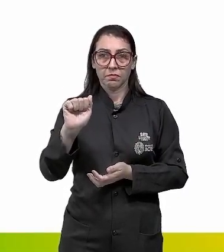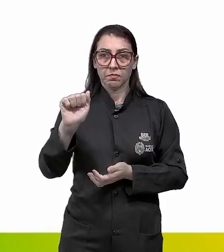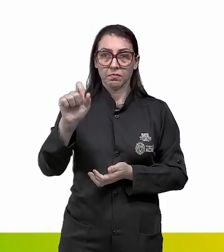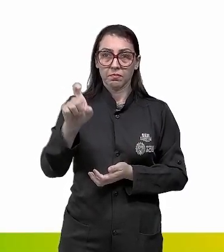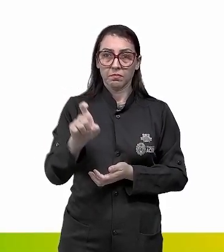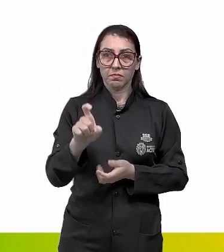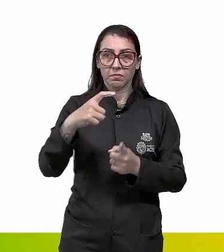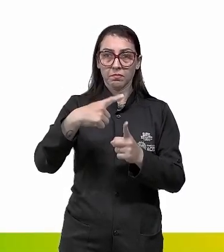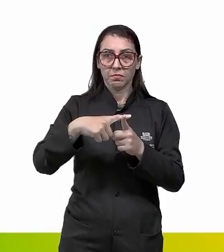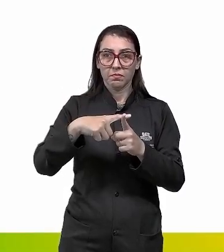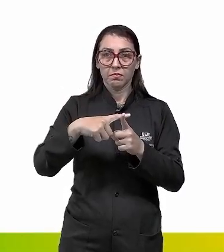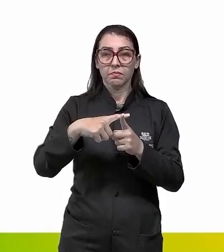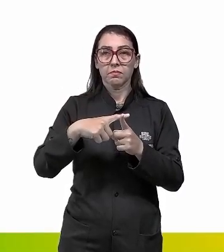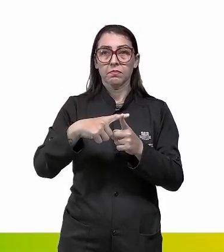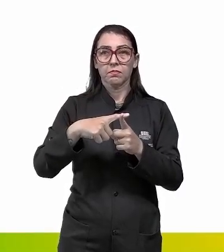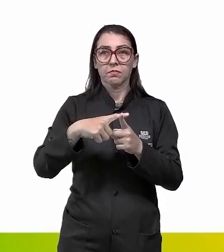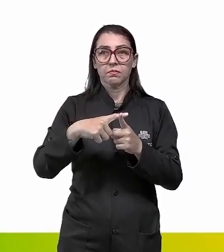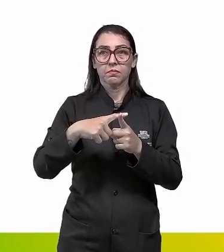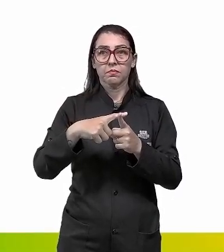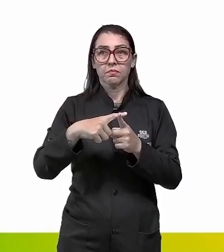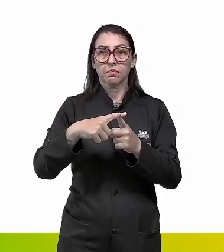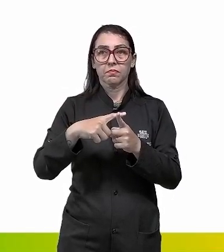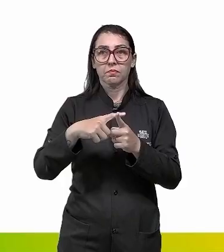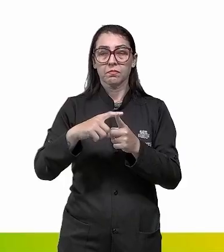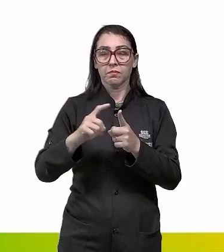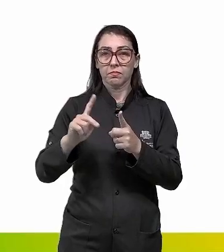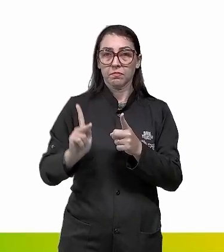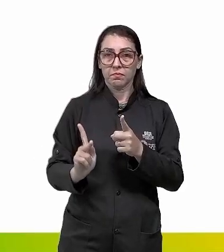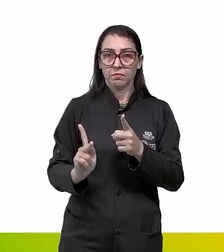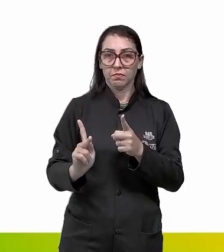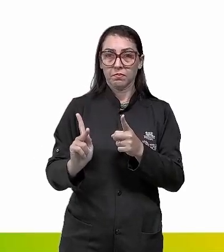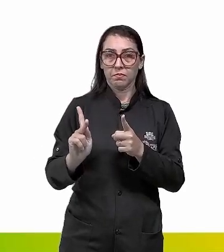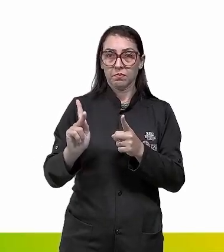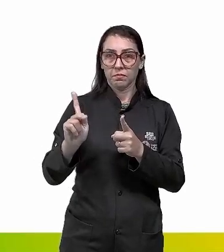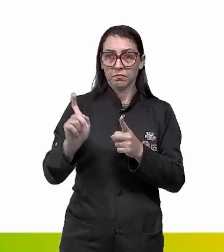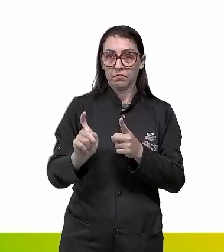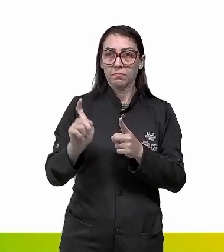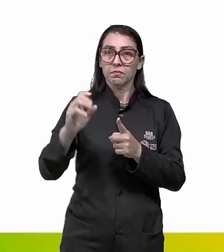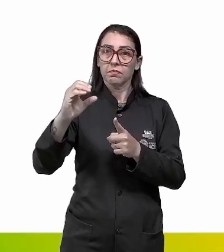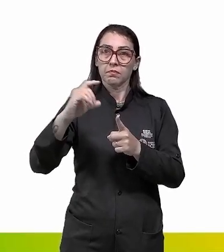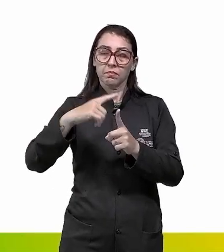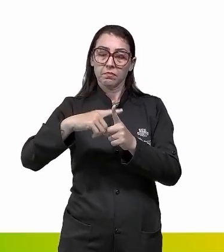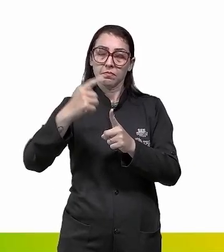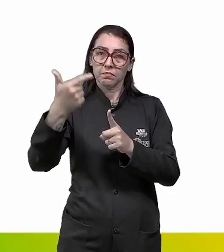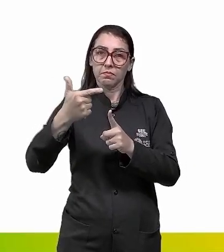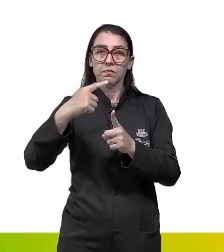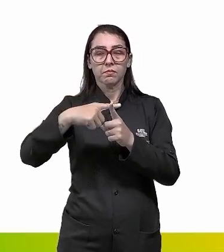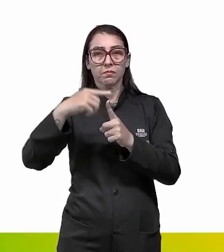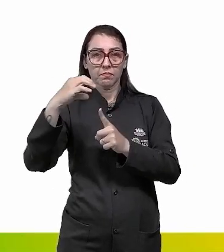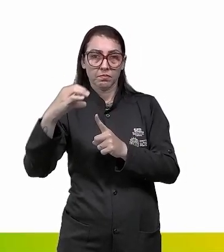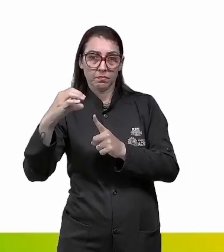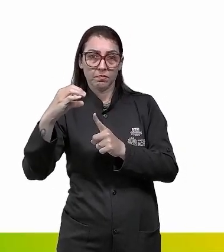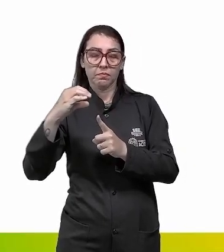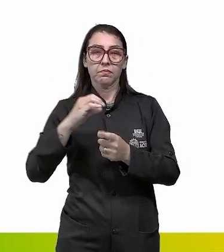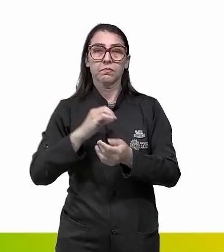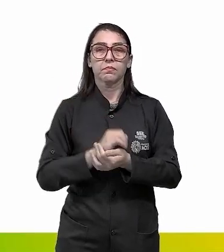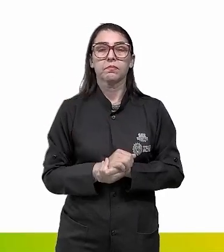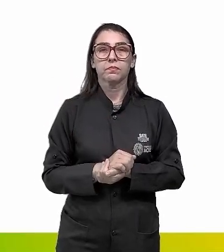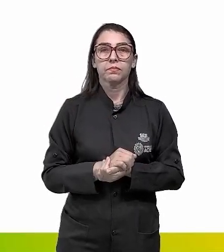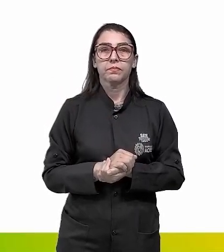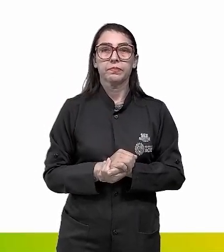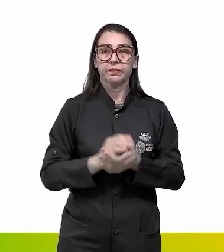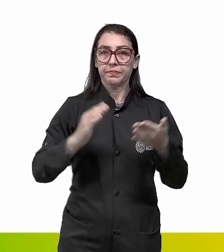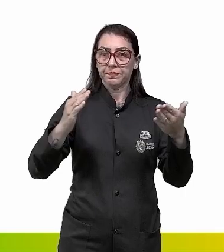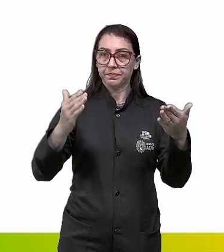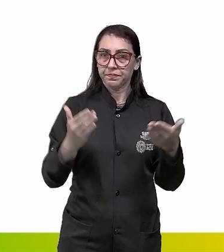x mais algum k aqui ao quadrado e mais c. E agora ela vai ser transladada para algum